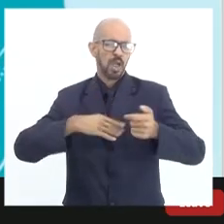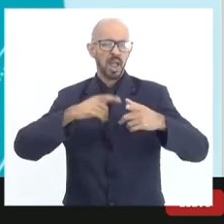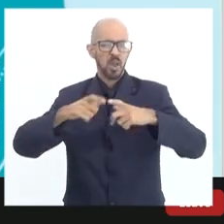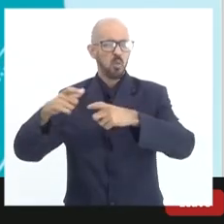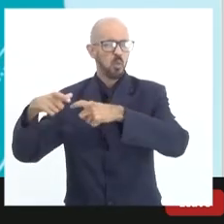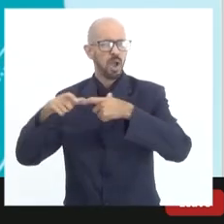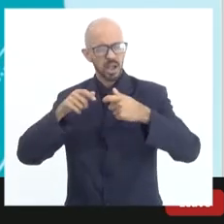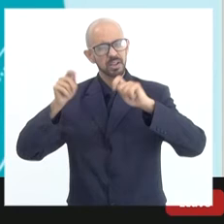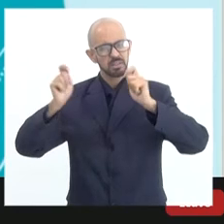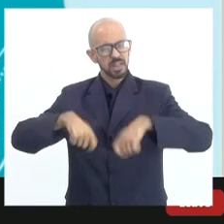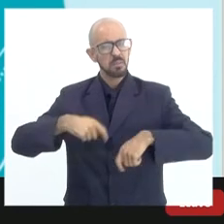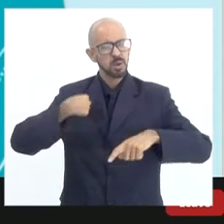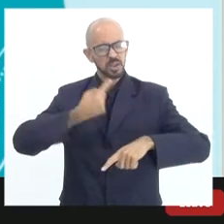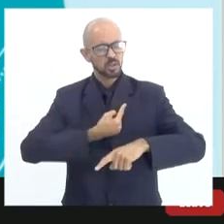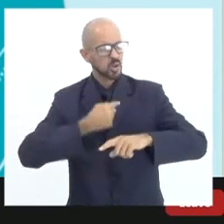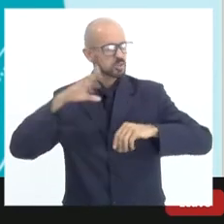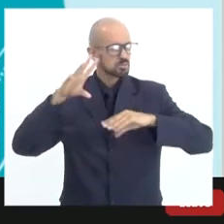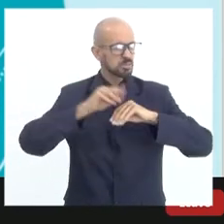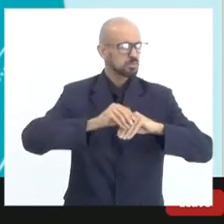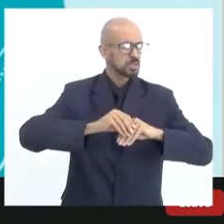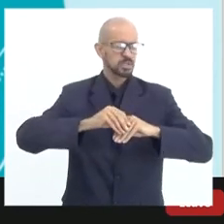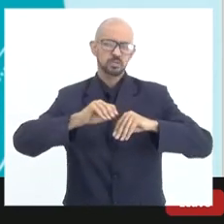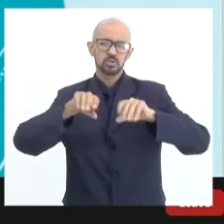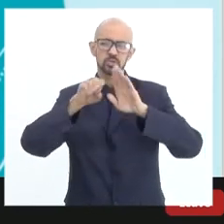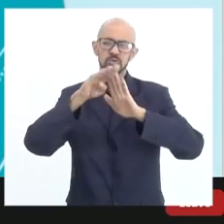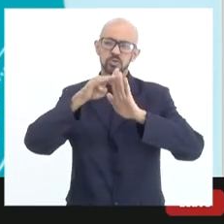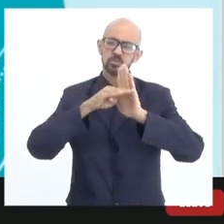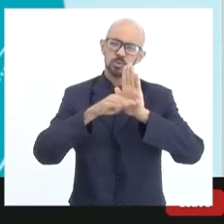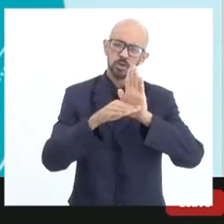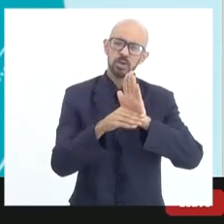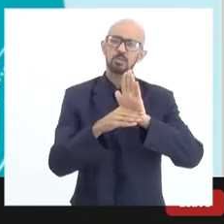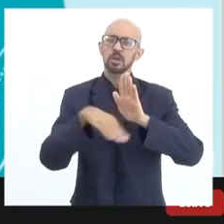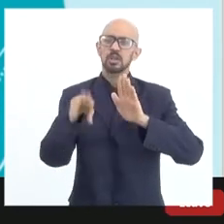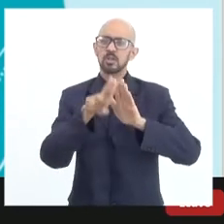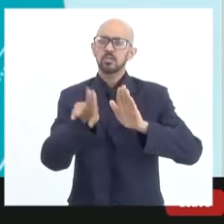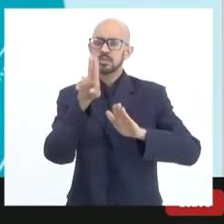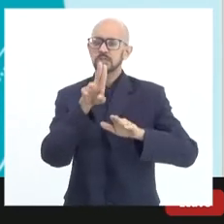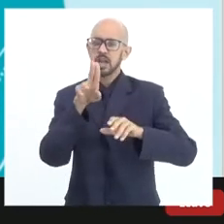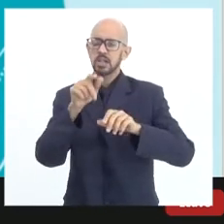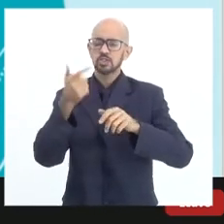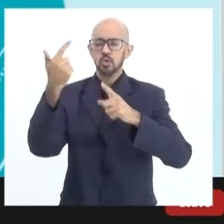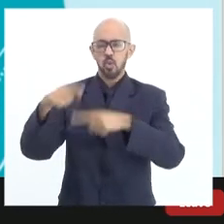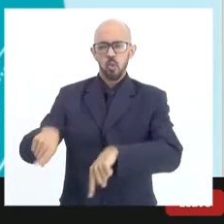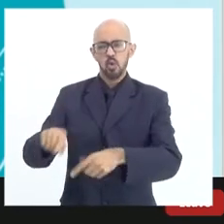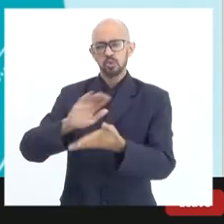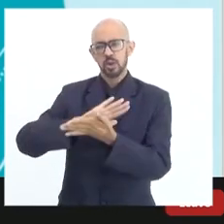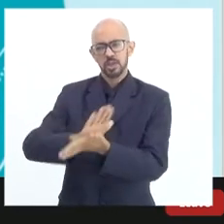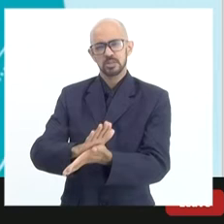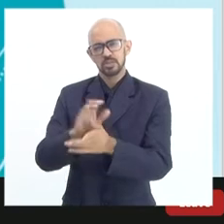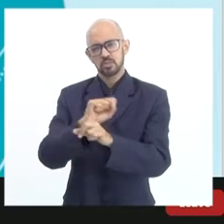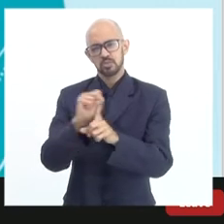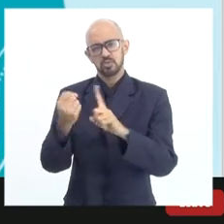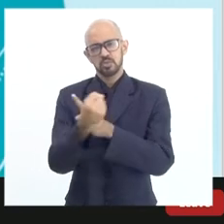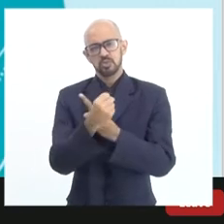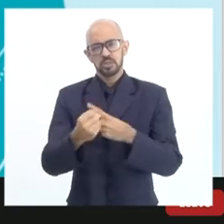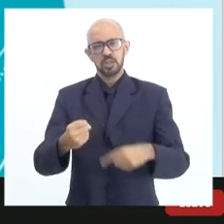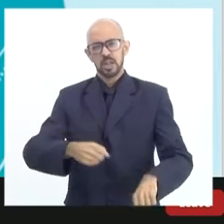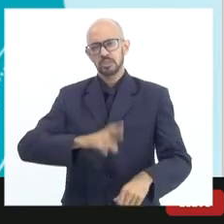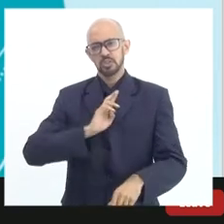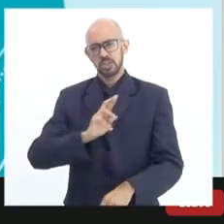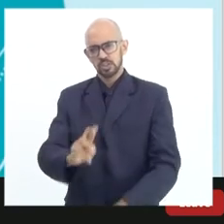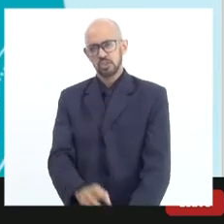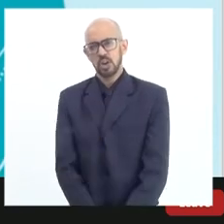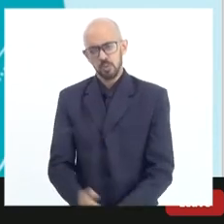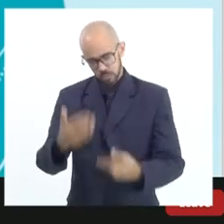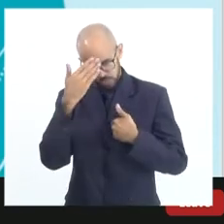possa contribuir do nosso programa, da nossa universidade, para a luta antirracista na nossa sociedade. Muito obrigada.